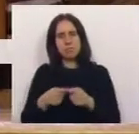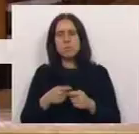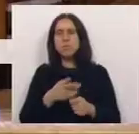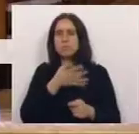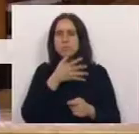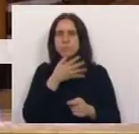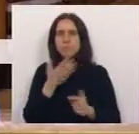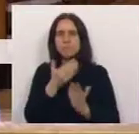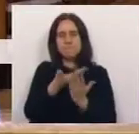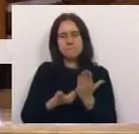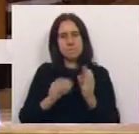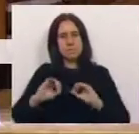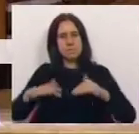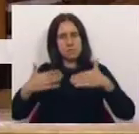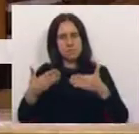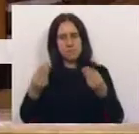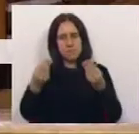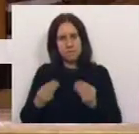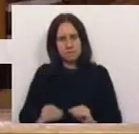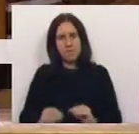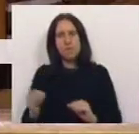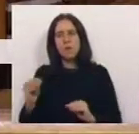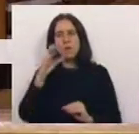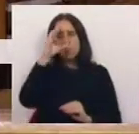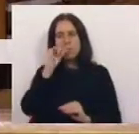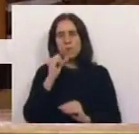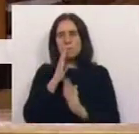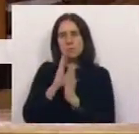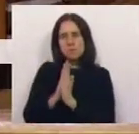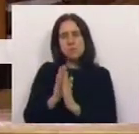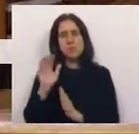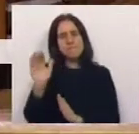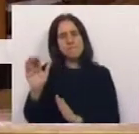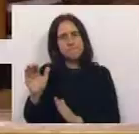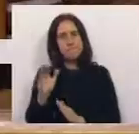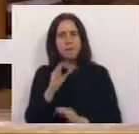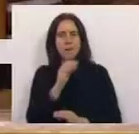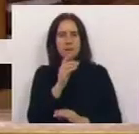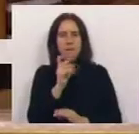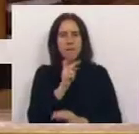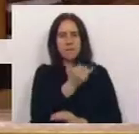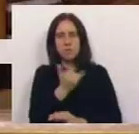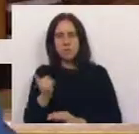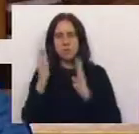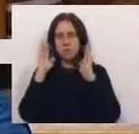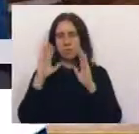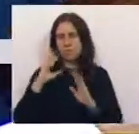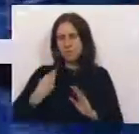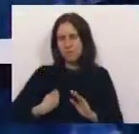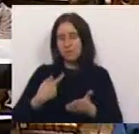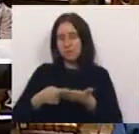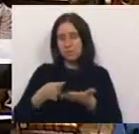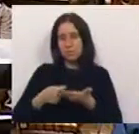iniciativa legislativa no sentido de recomendar ao Governo que reconsidere a abolição das portagens na A22 ou na Via do Infante. Muito obrigado.